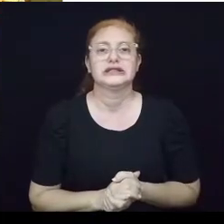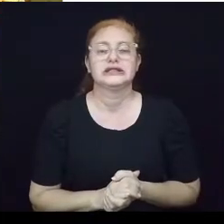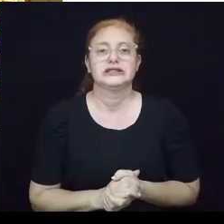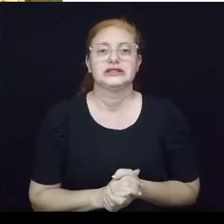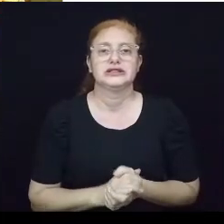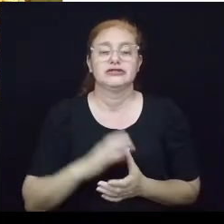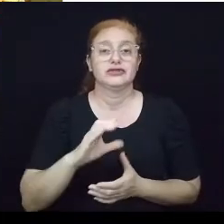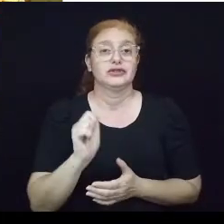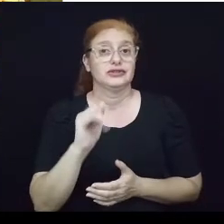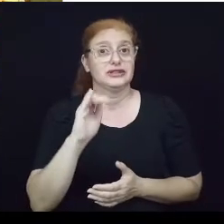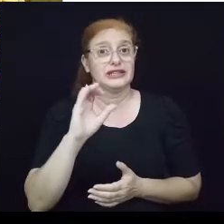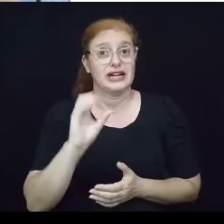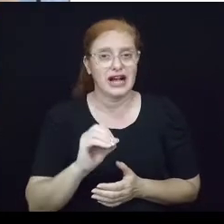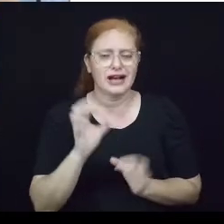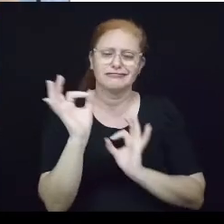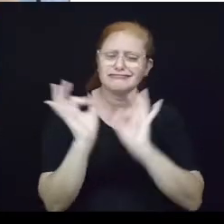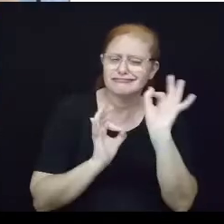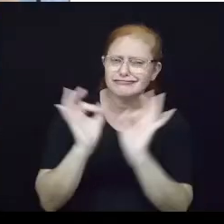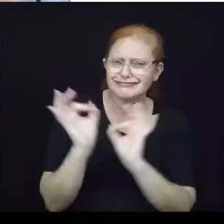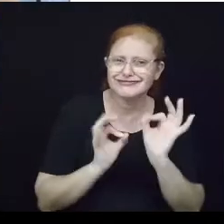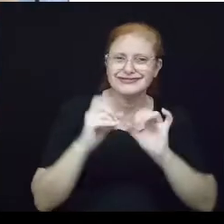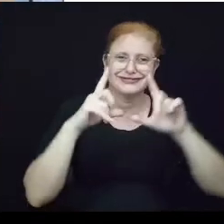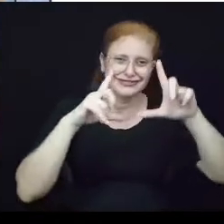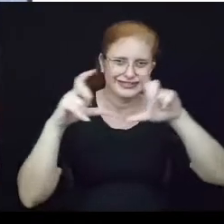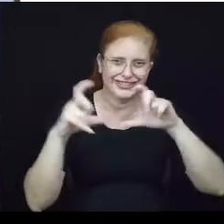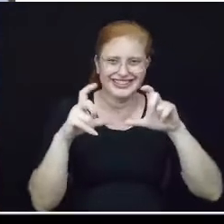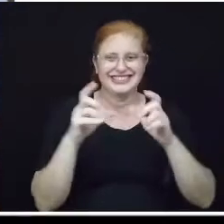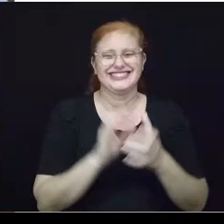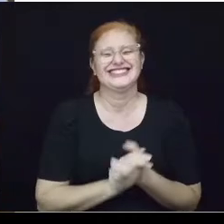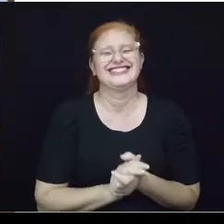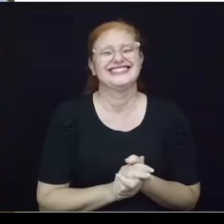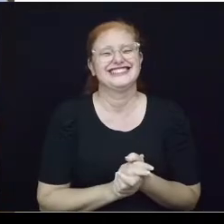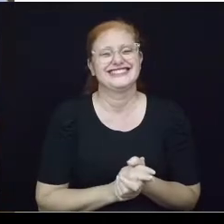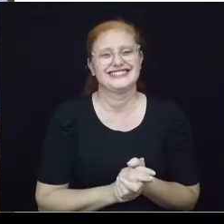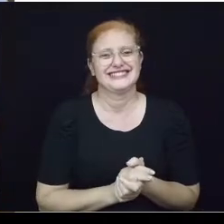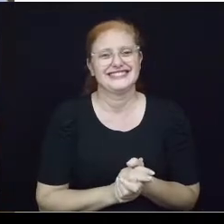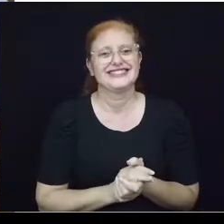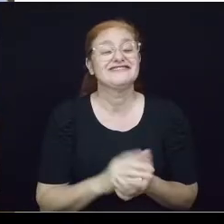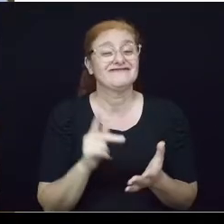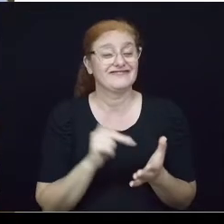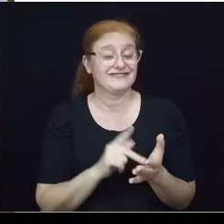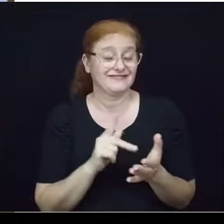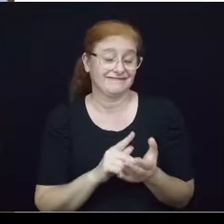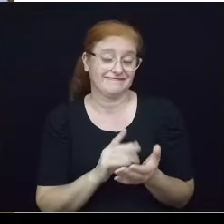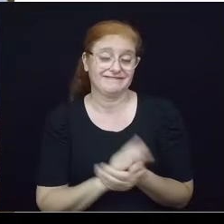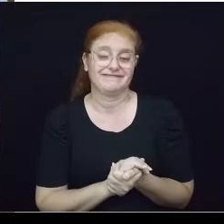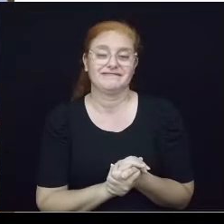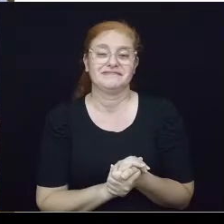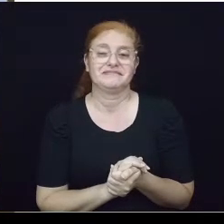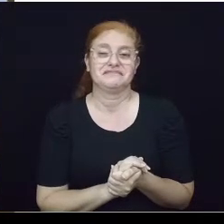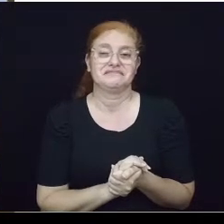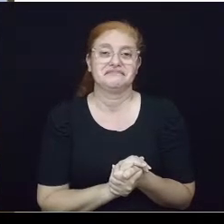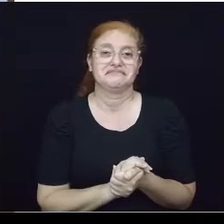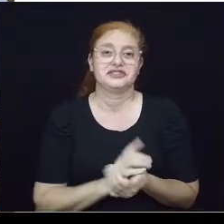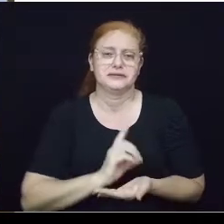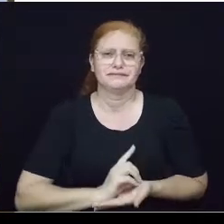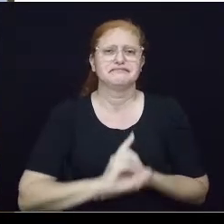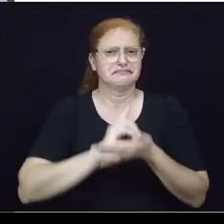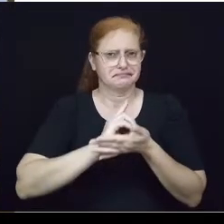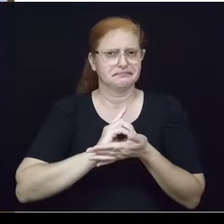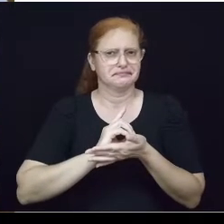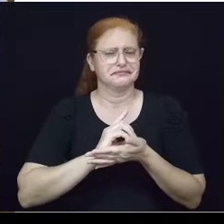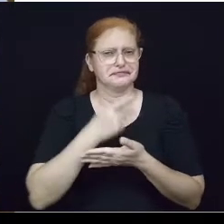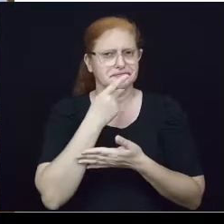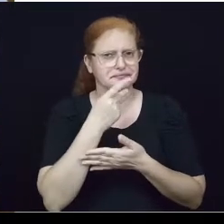que o Caio me ajudou a montar, né? Eu falo um pouco. É verdade. Não, é digno de nota que